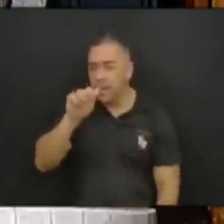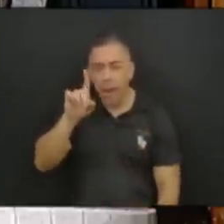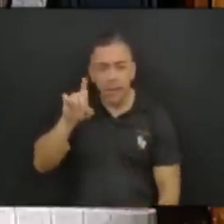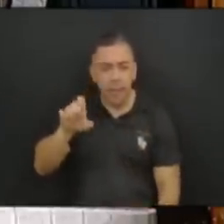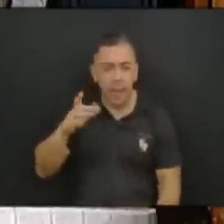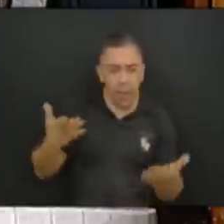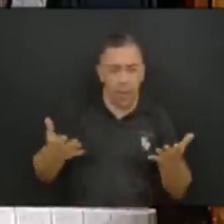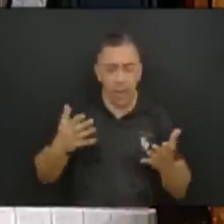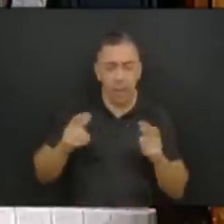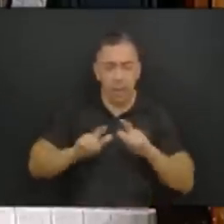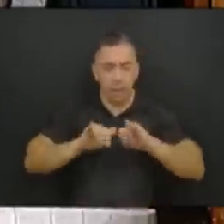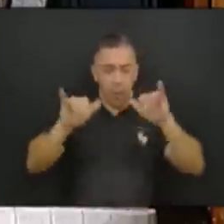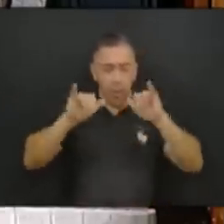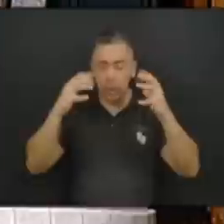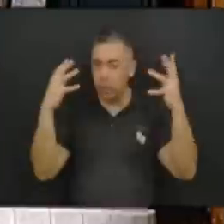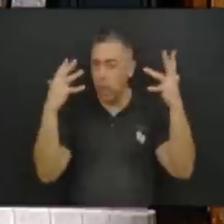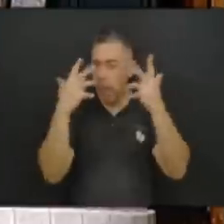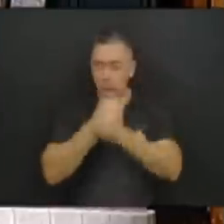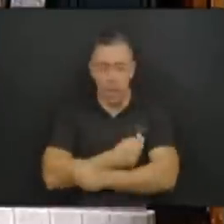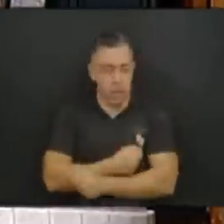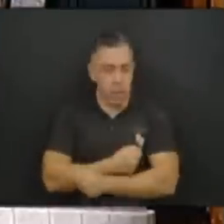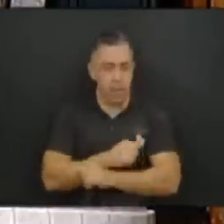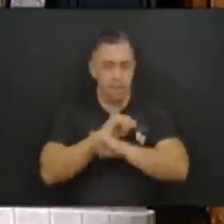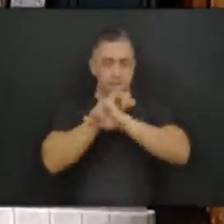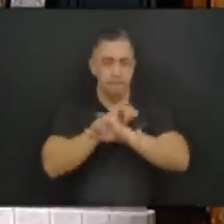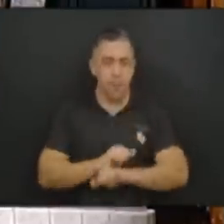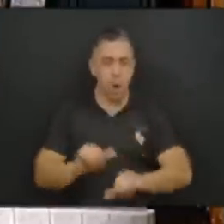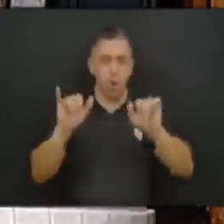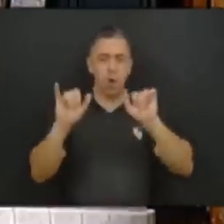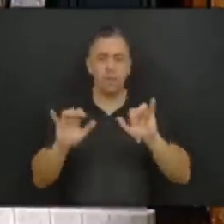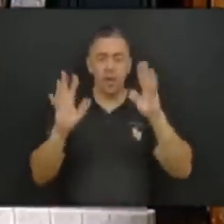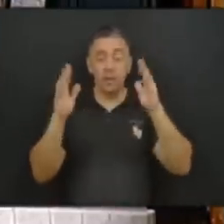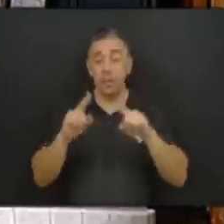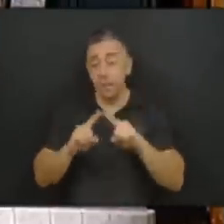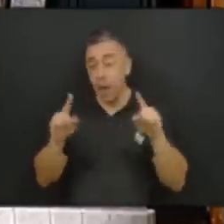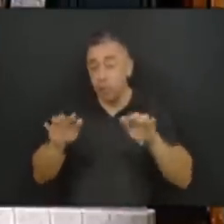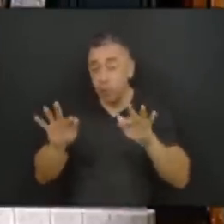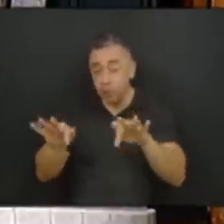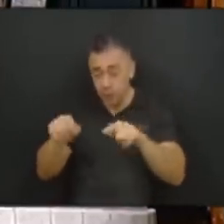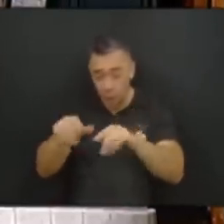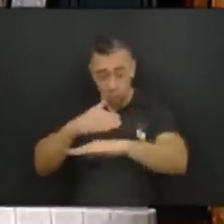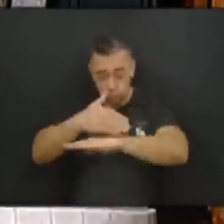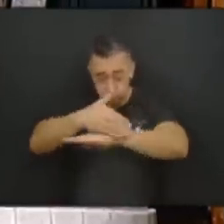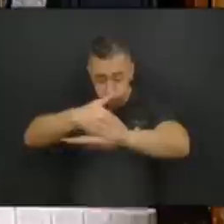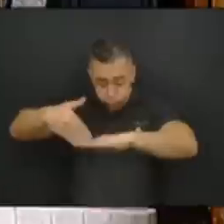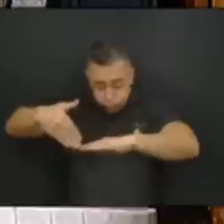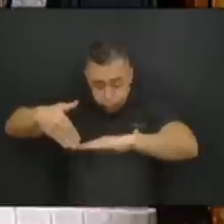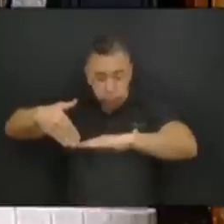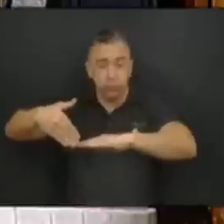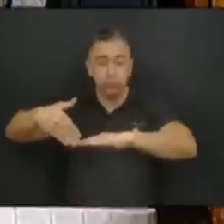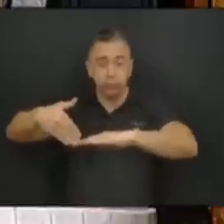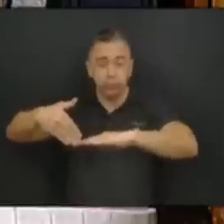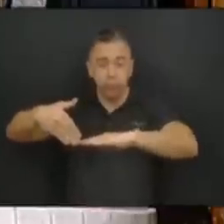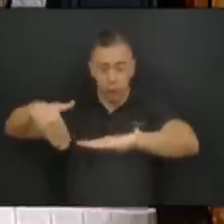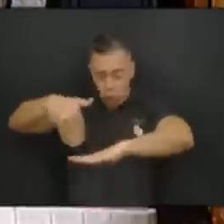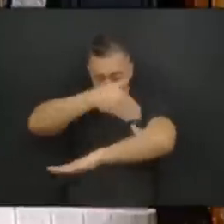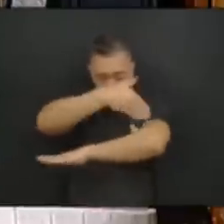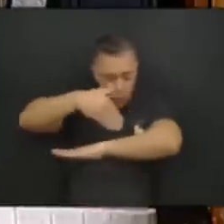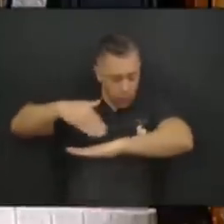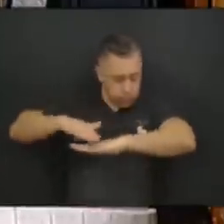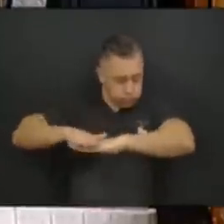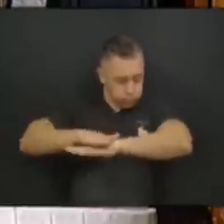estava linda Deputado Abel É mas o fim das obras onde acaba o asfalto não